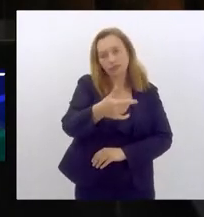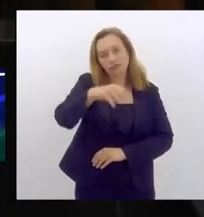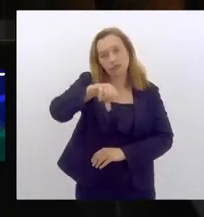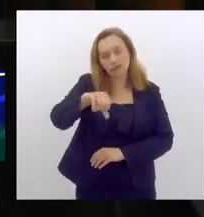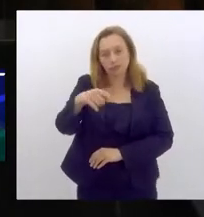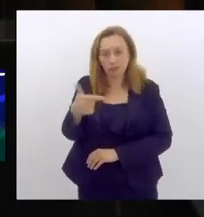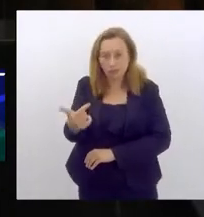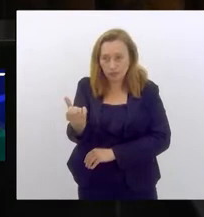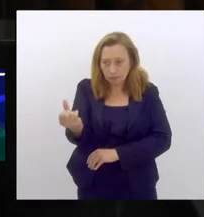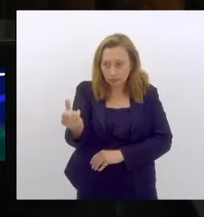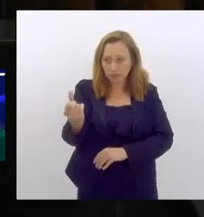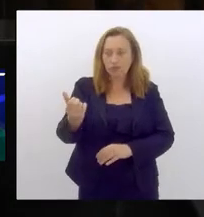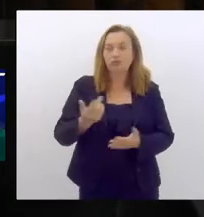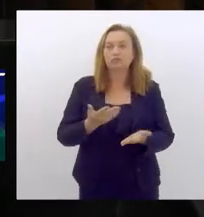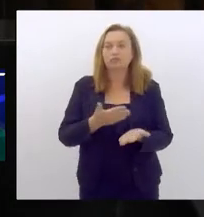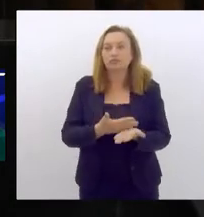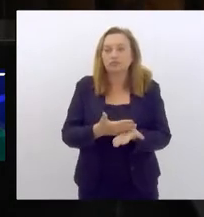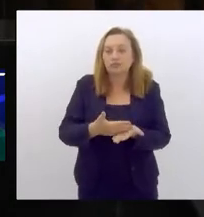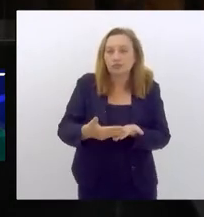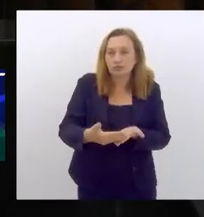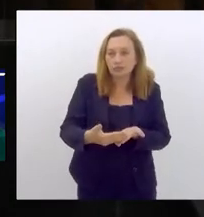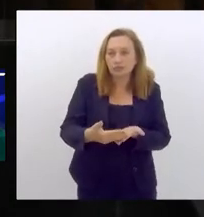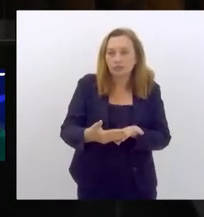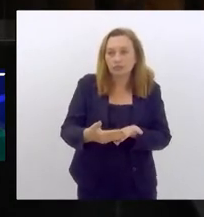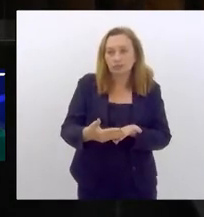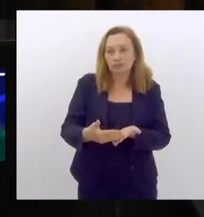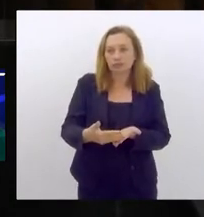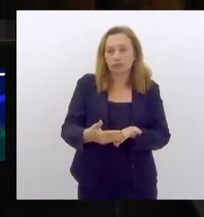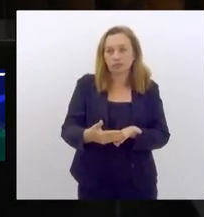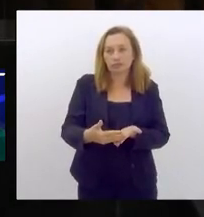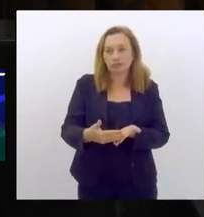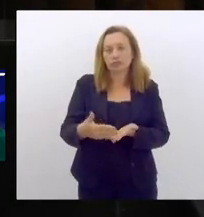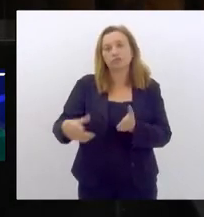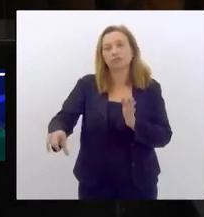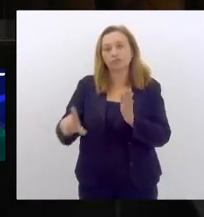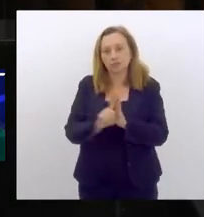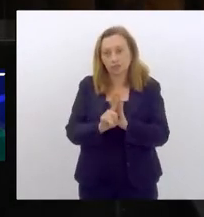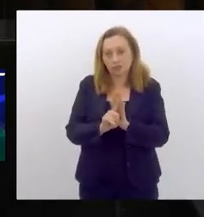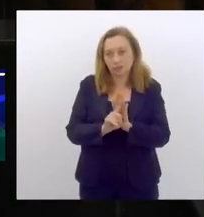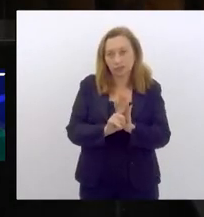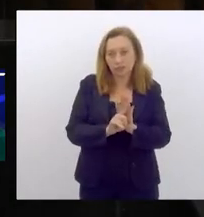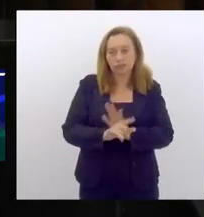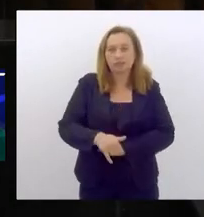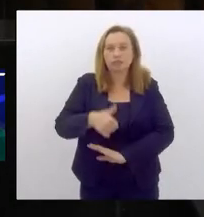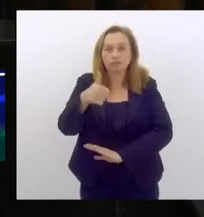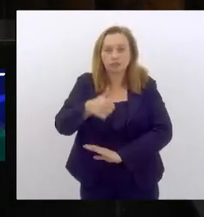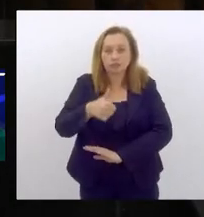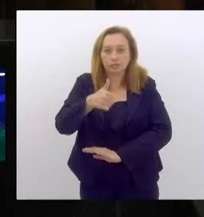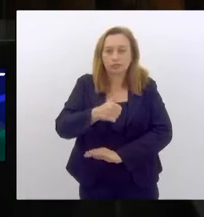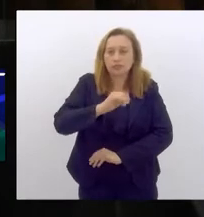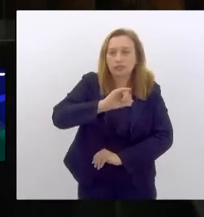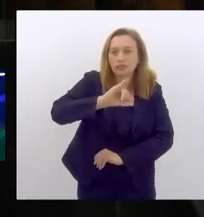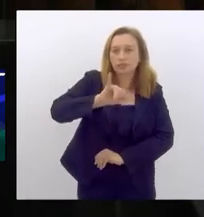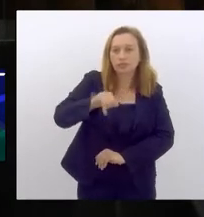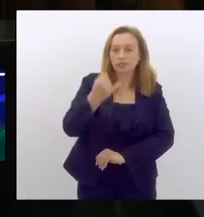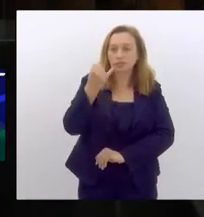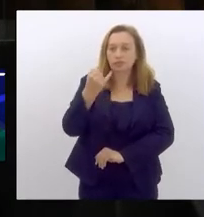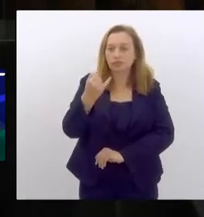2664/96. A contar do início da vigência da referida lei, 1º